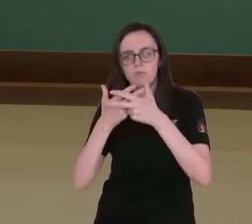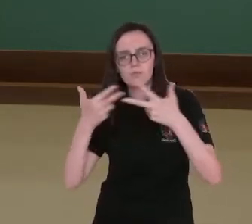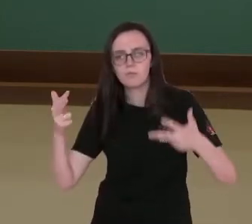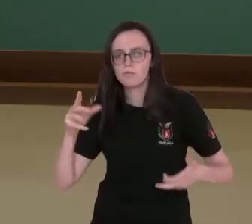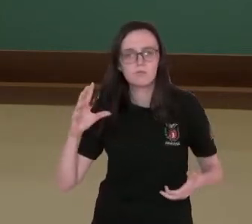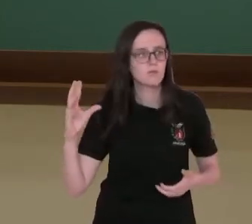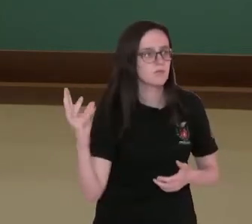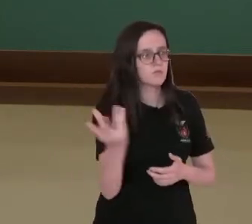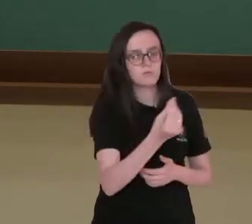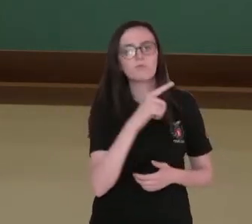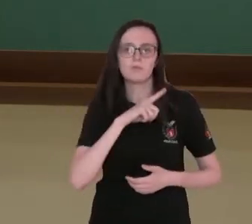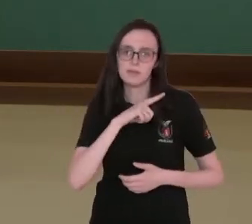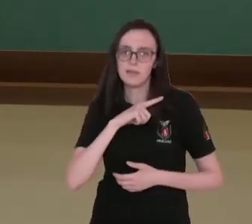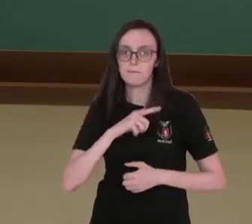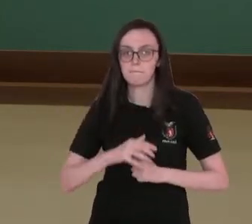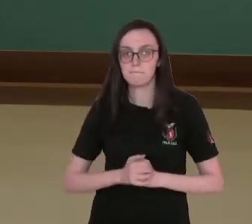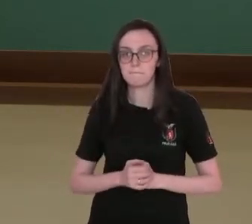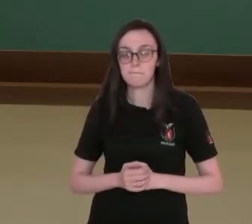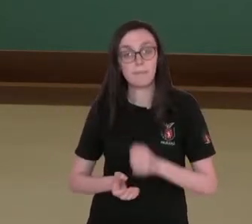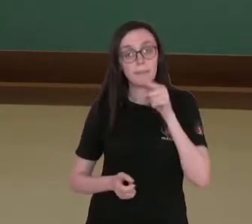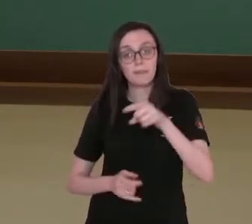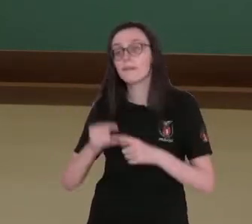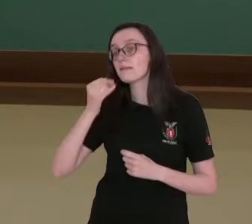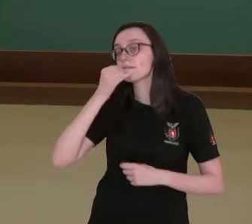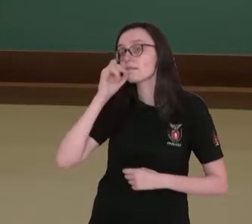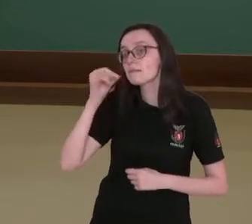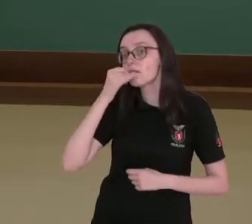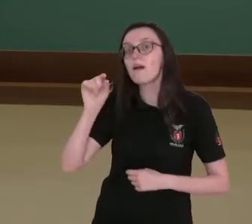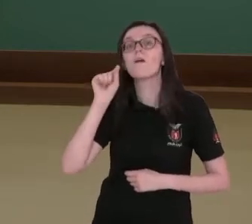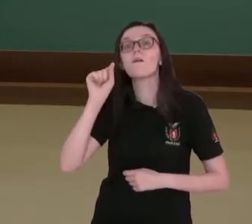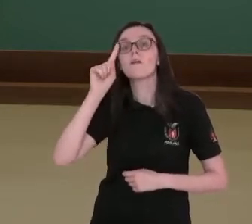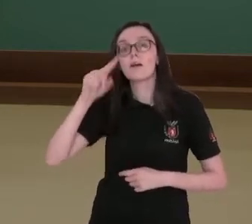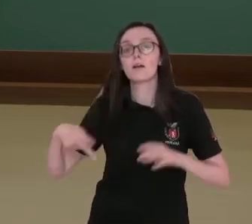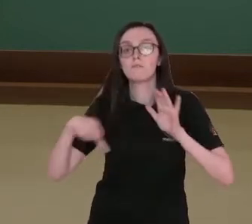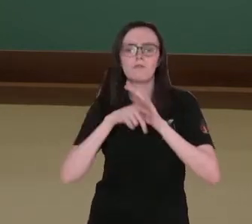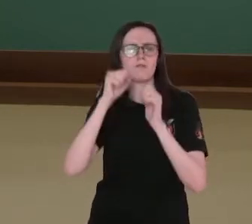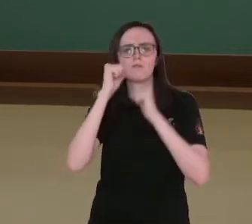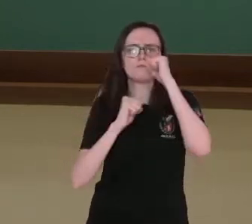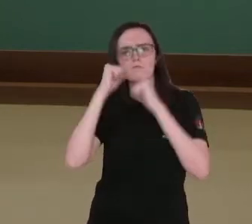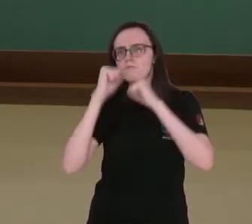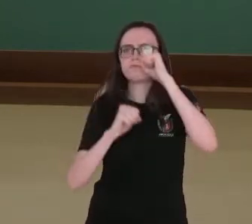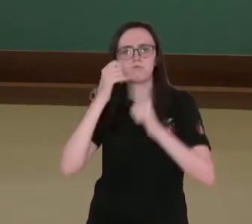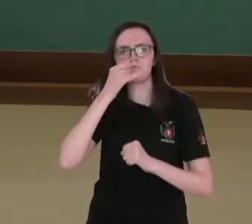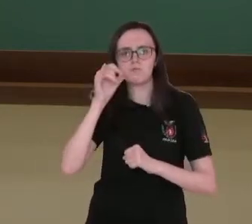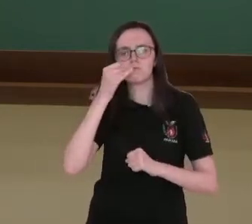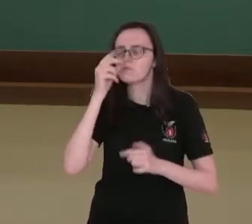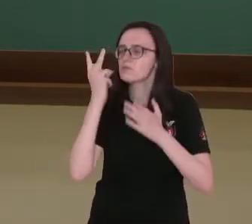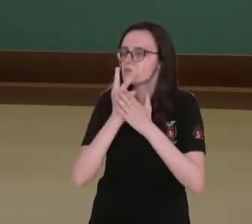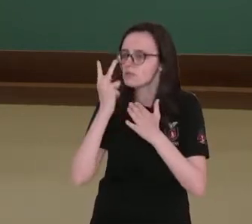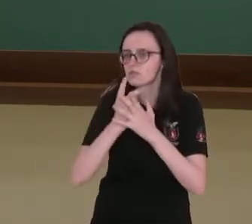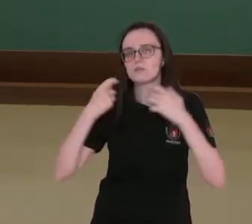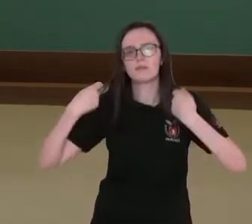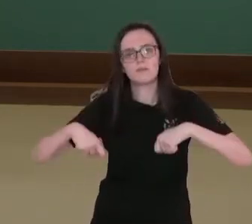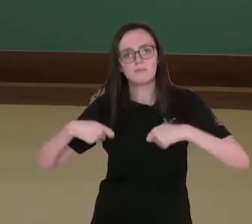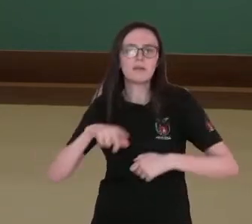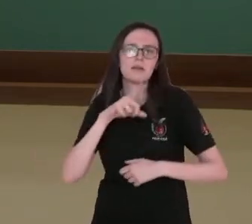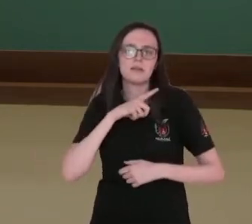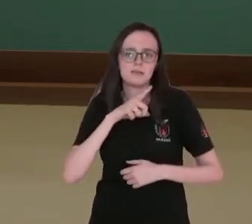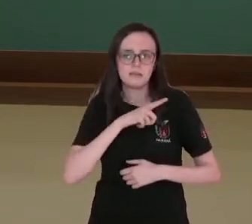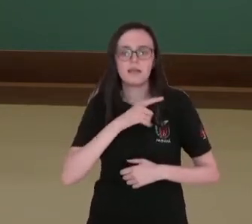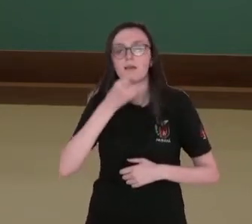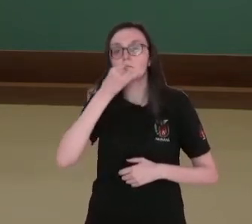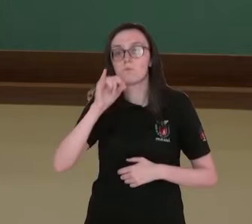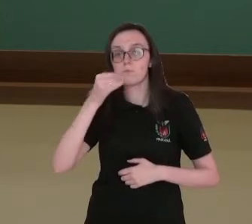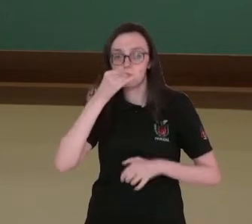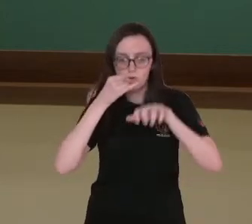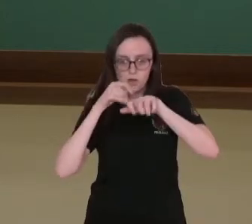movidos à energia elétrica. E essa energia ela vem de usinas. sempre vai ter que ter uma matriz energética